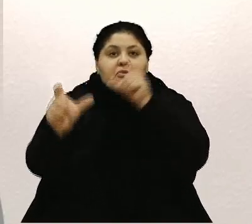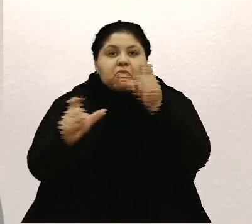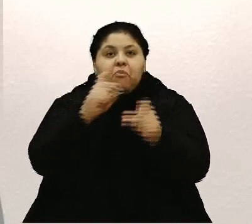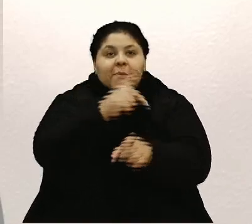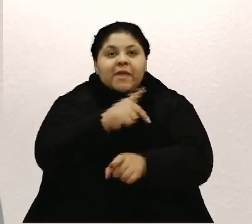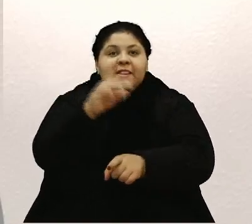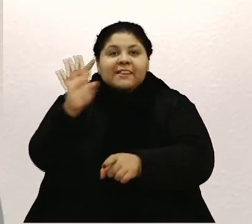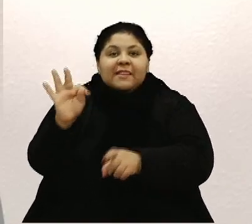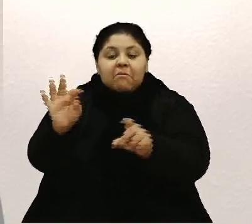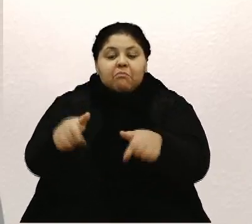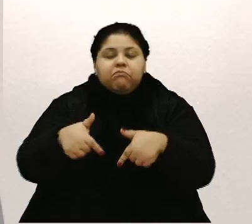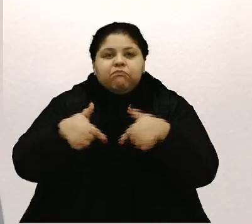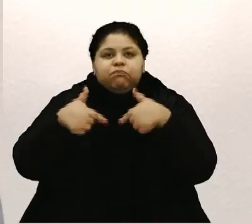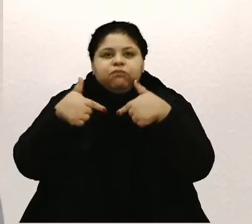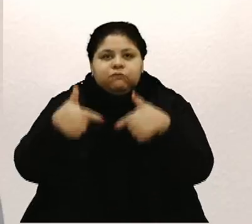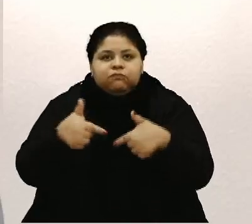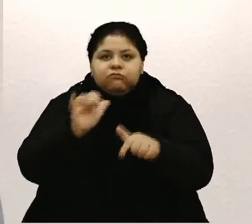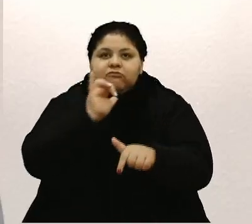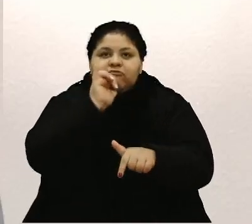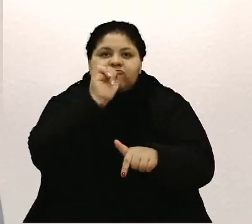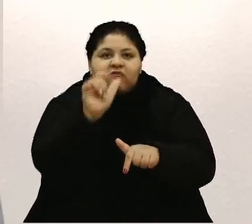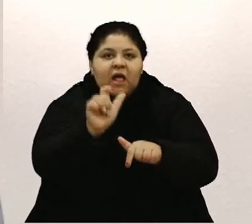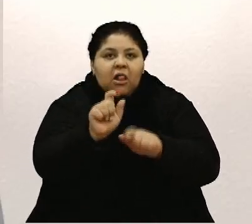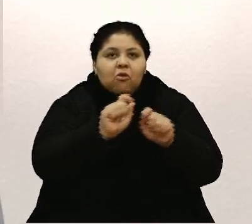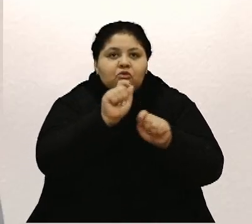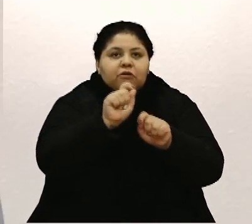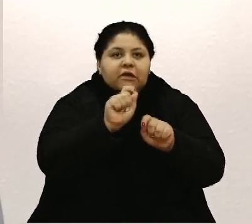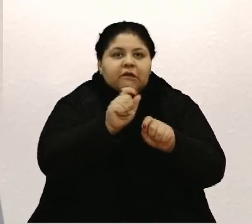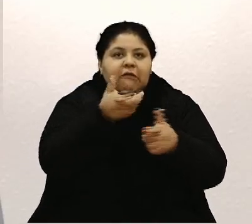agem. Falam o que querem,